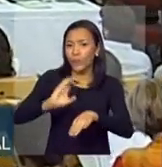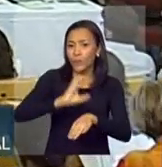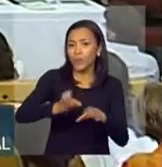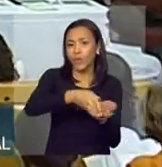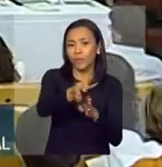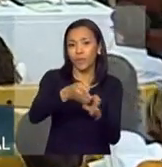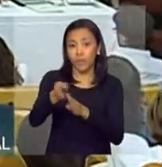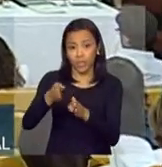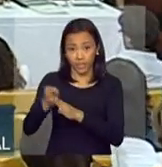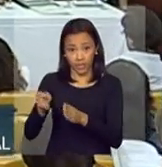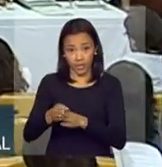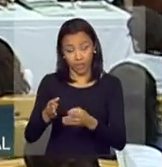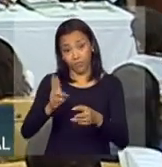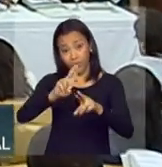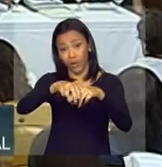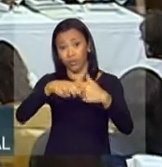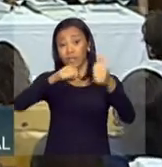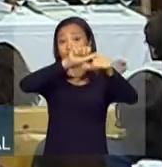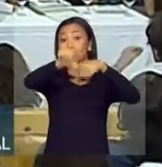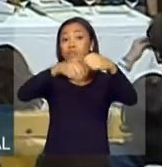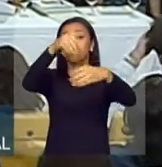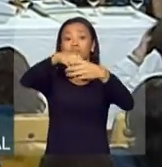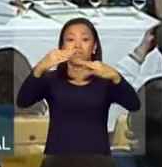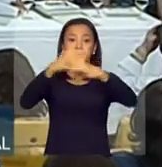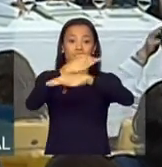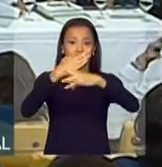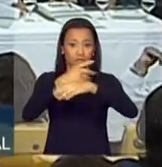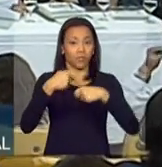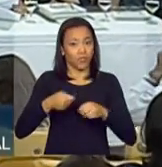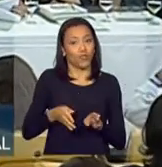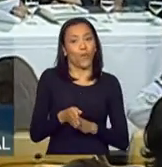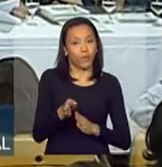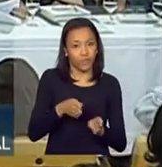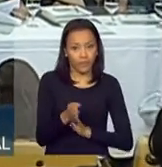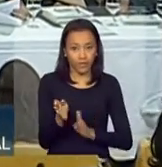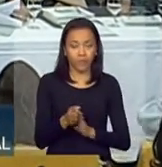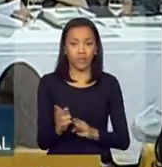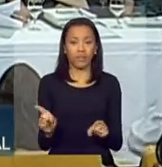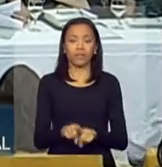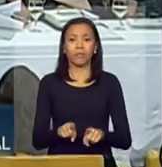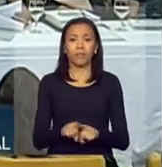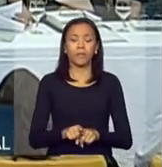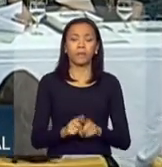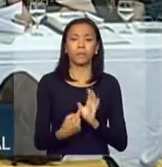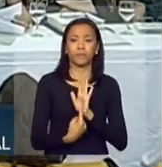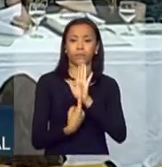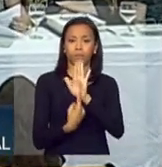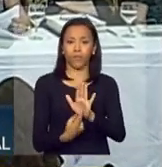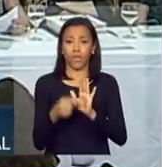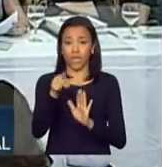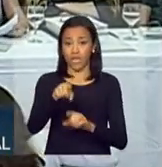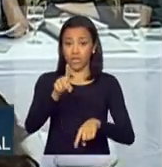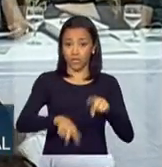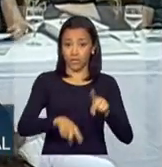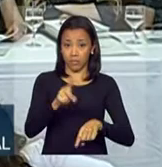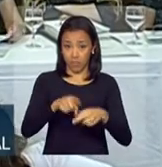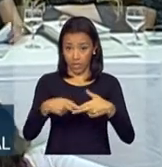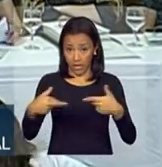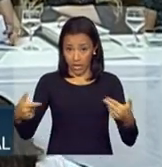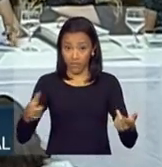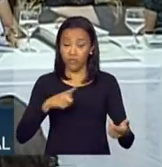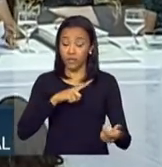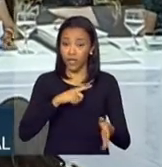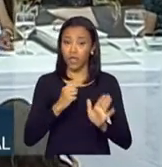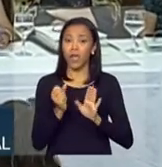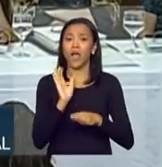mudanças urbanas, né? E contribuir e destacar que esses equipamentos eles têm